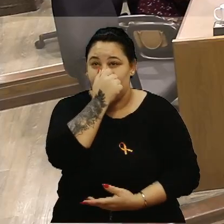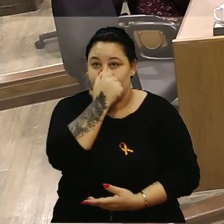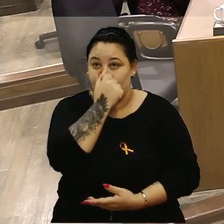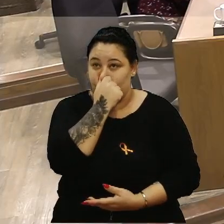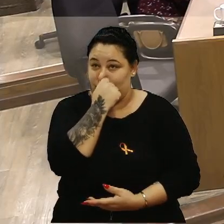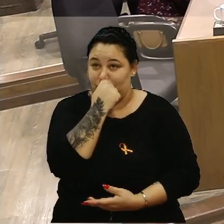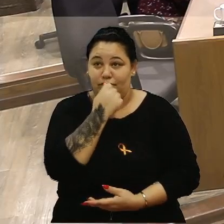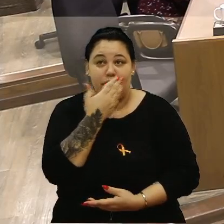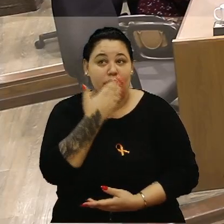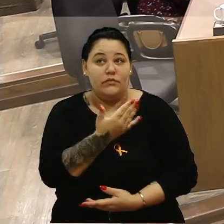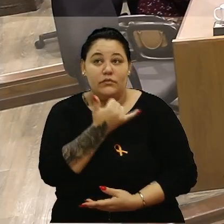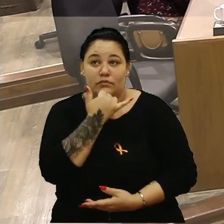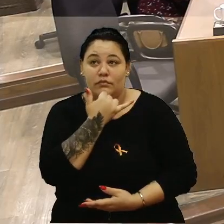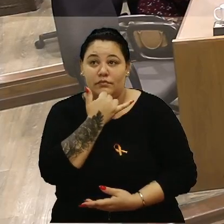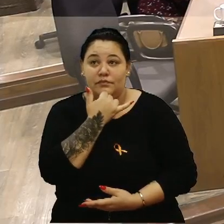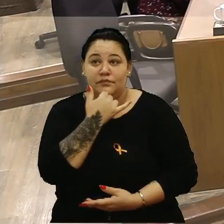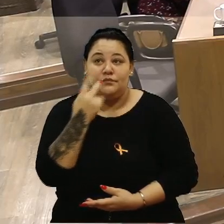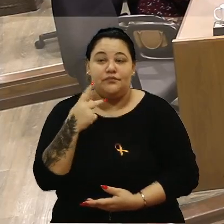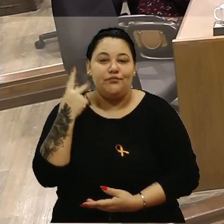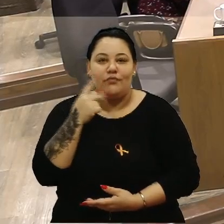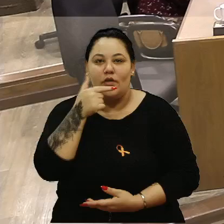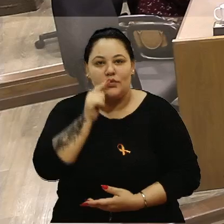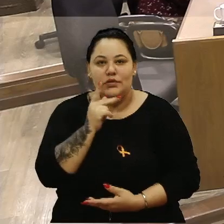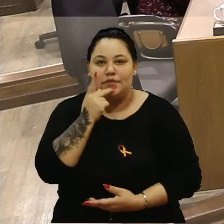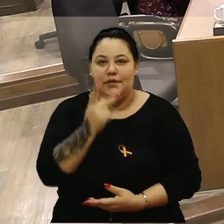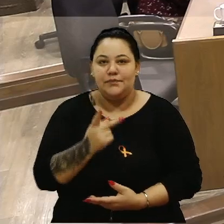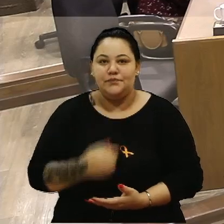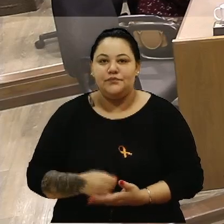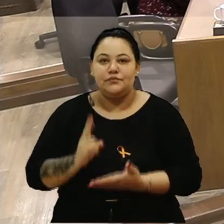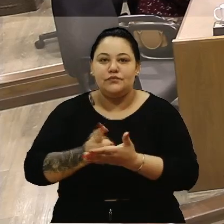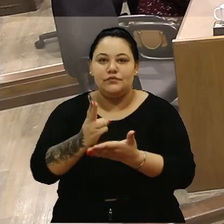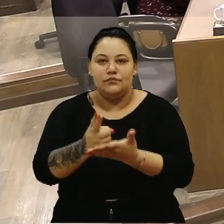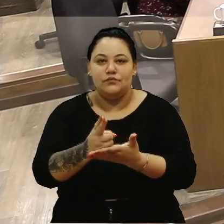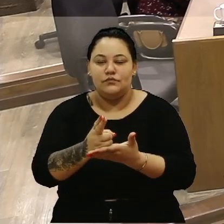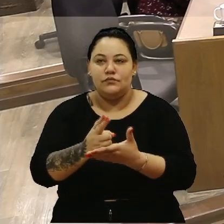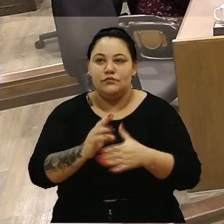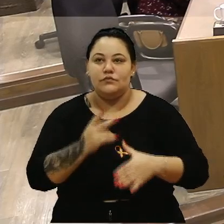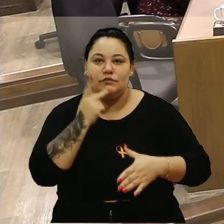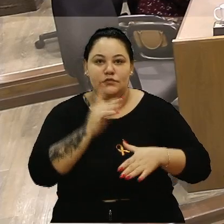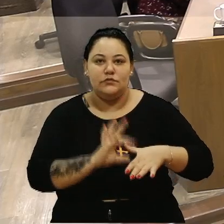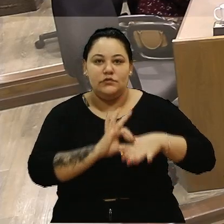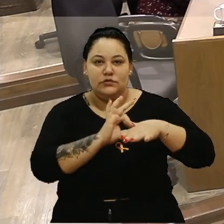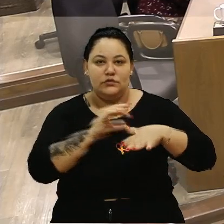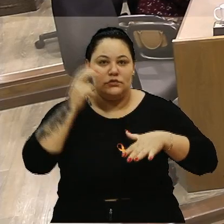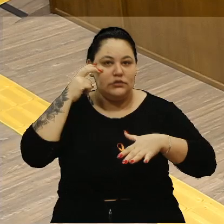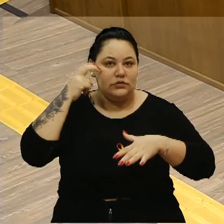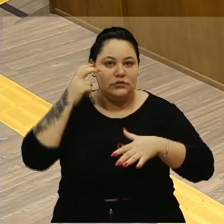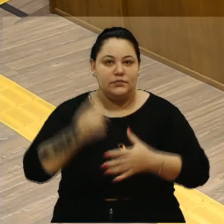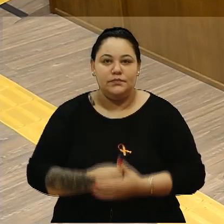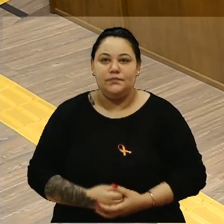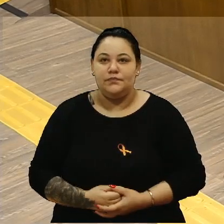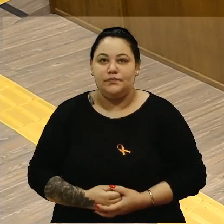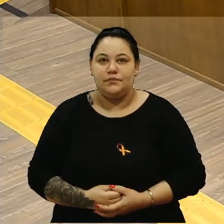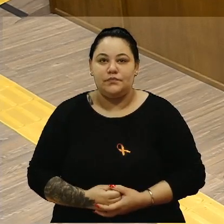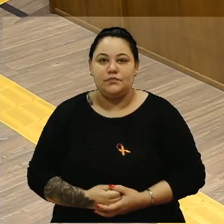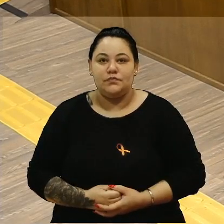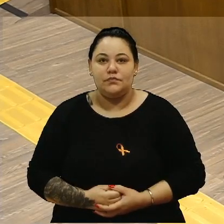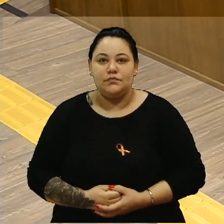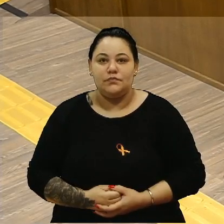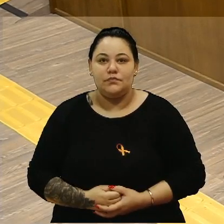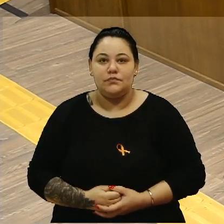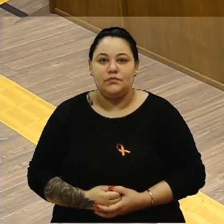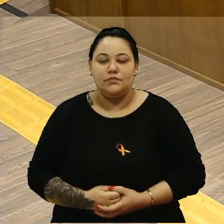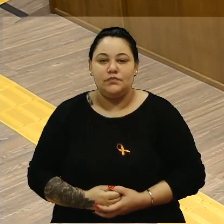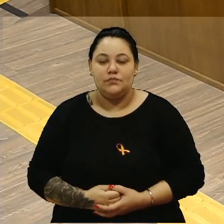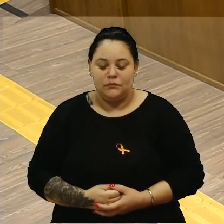não... Ele segue. Segue em declaração de líder, vereador Sandro Fantinel. Obrigado, meu líder. Passo